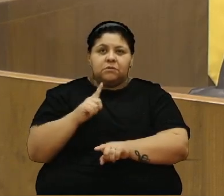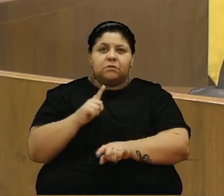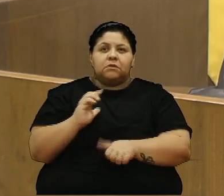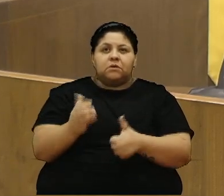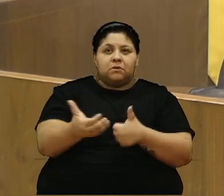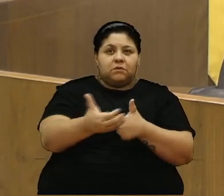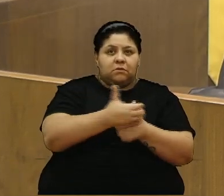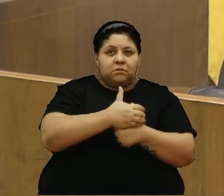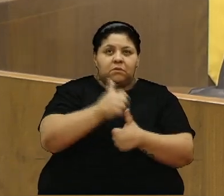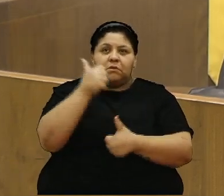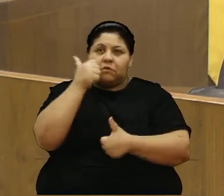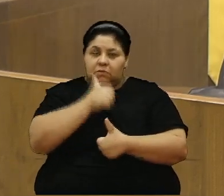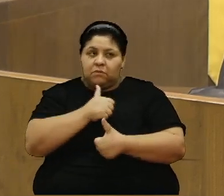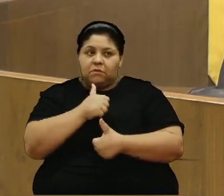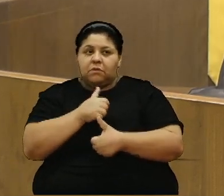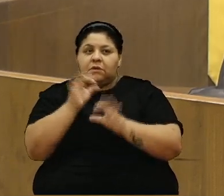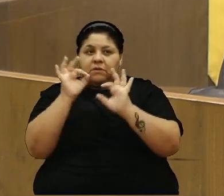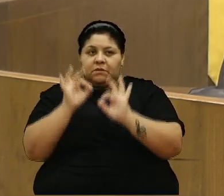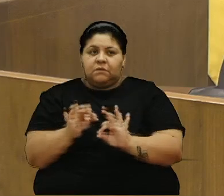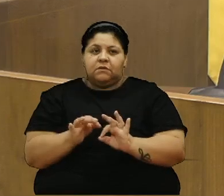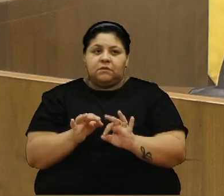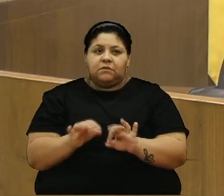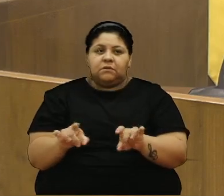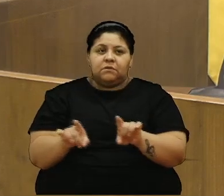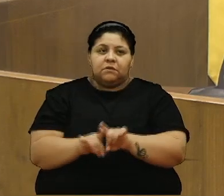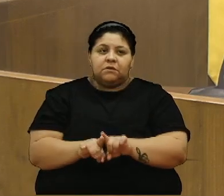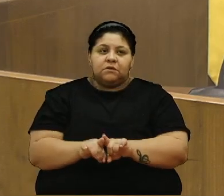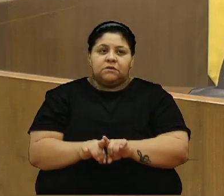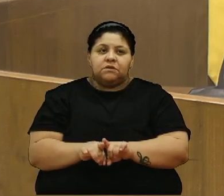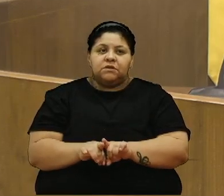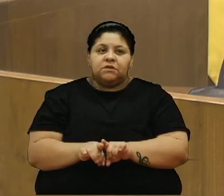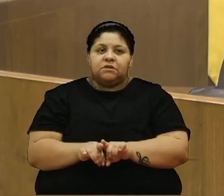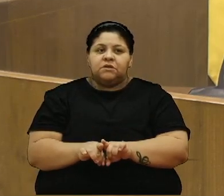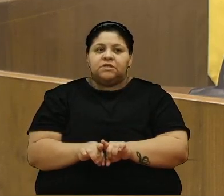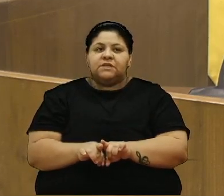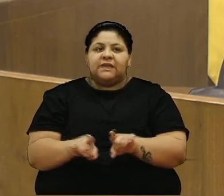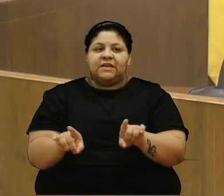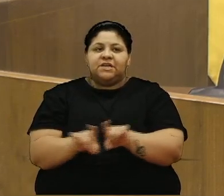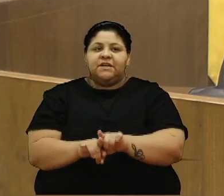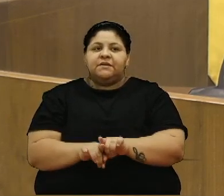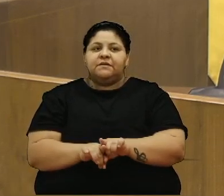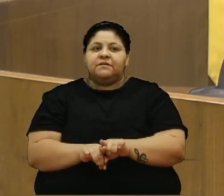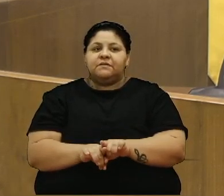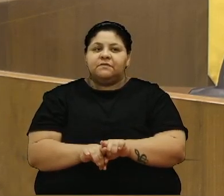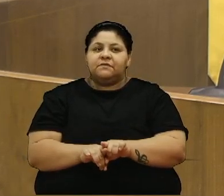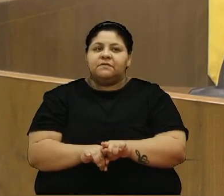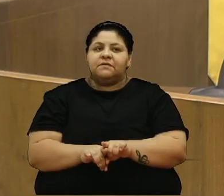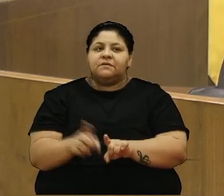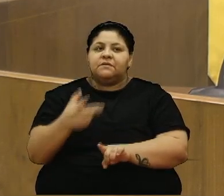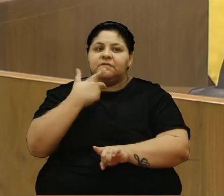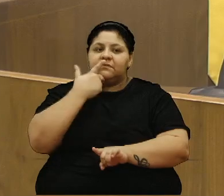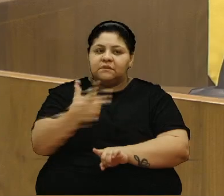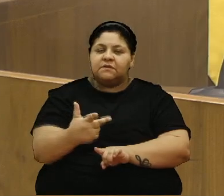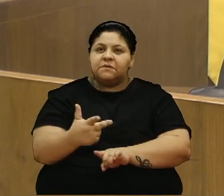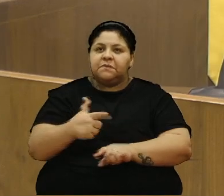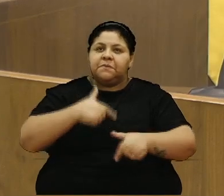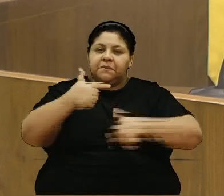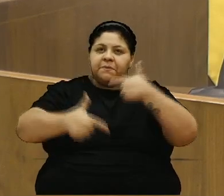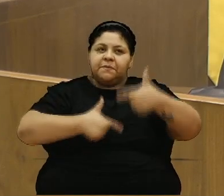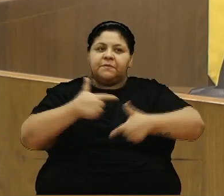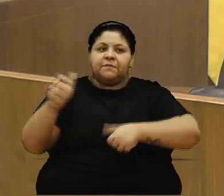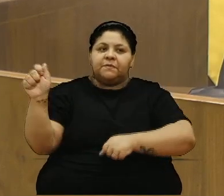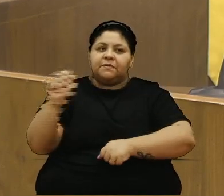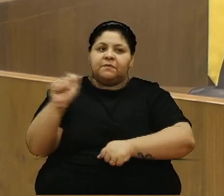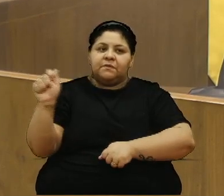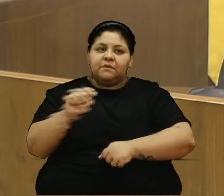no Conselho Tutelar, tá correto, exatamente, nobres colegas. E aí as pessoas que estavam lá traziam sobre isso, falavam sobre os serviços da assistência